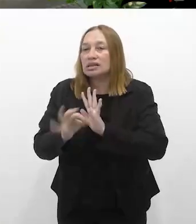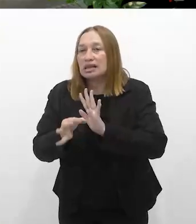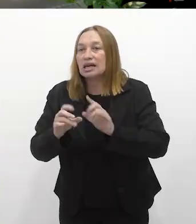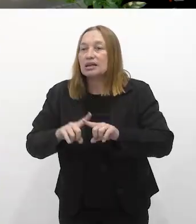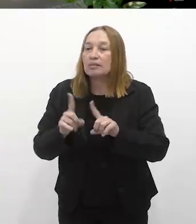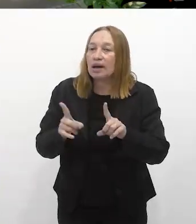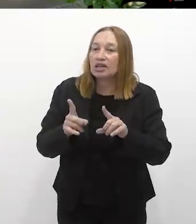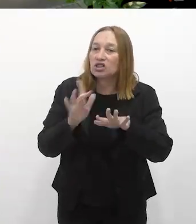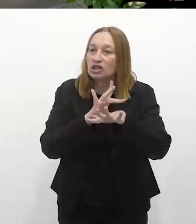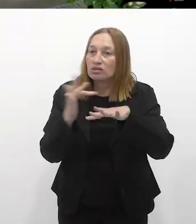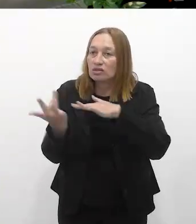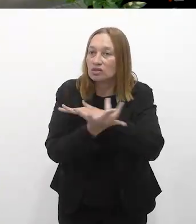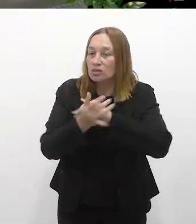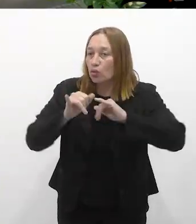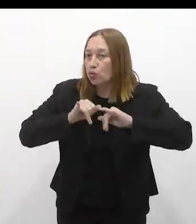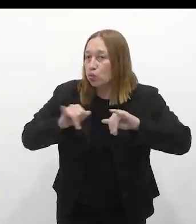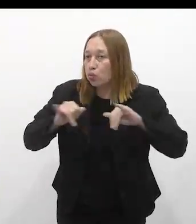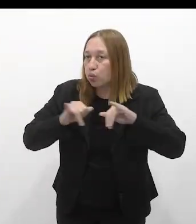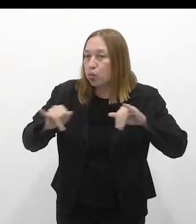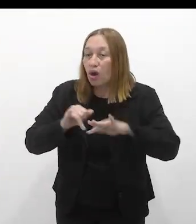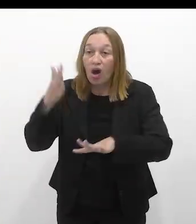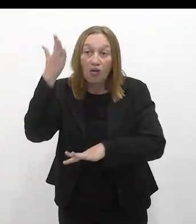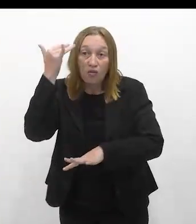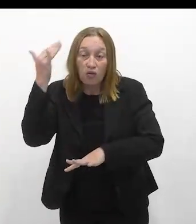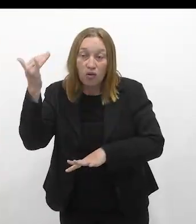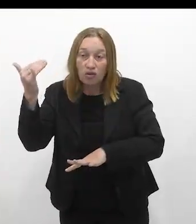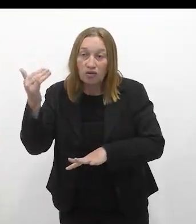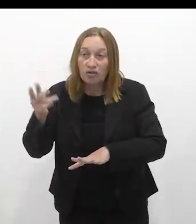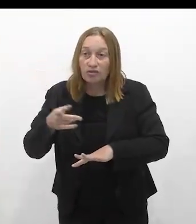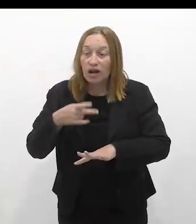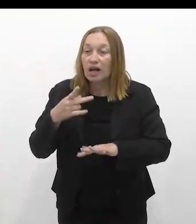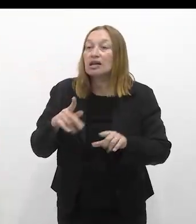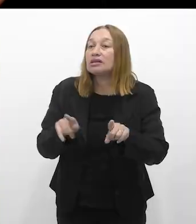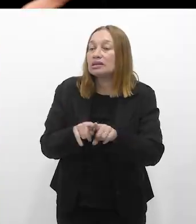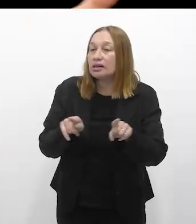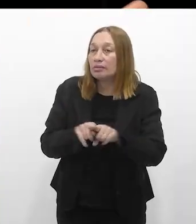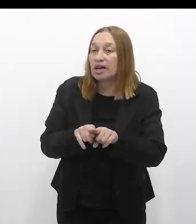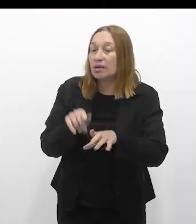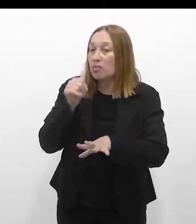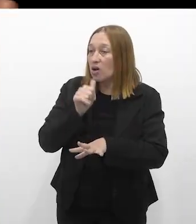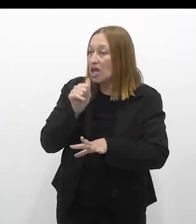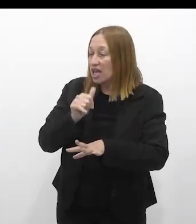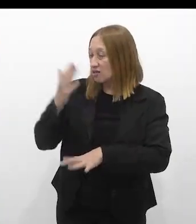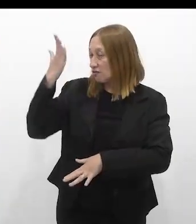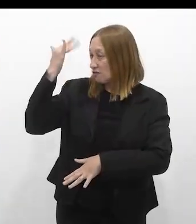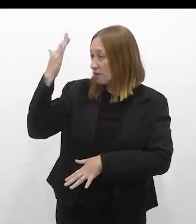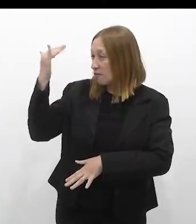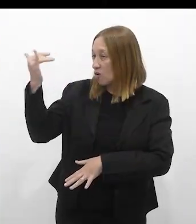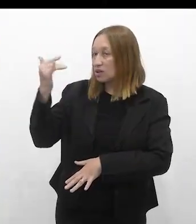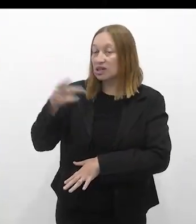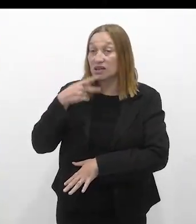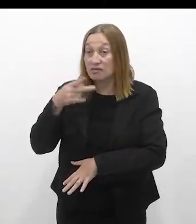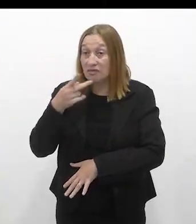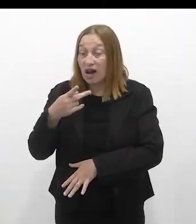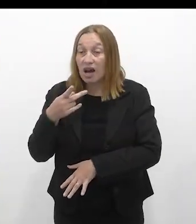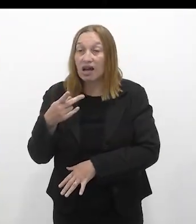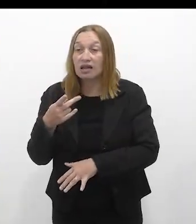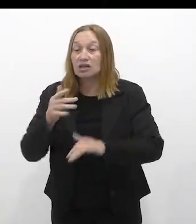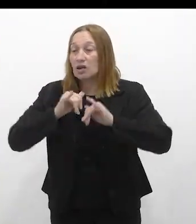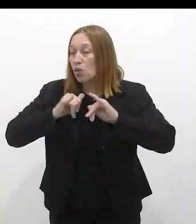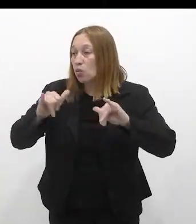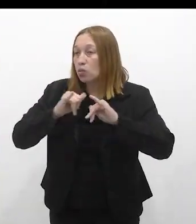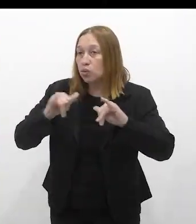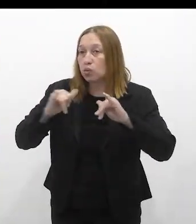claro, mas tem a mídia social, são as famosas que começam a falar, assim como tem as famosas que falam da menopausa, está muito na moda hoje também, mas